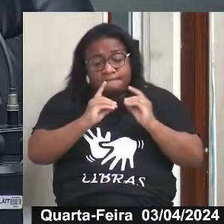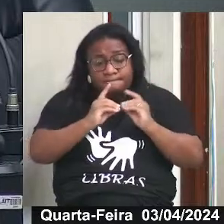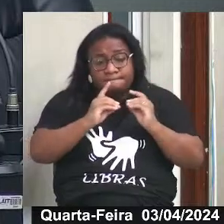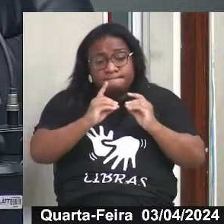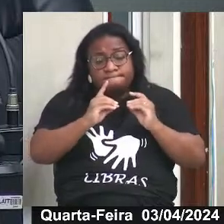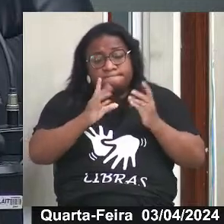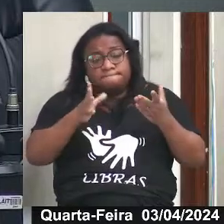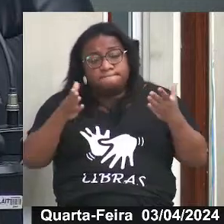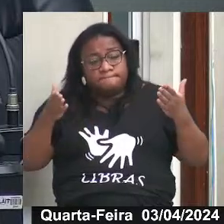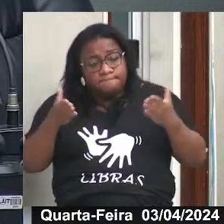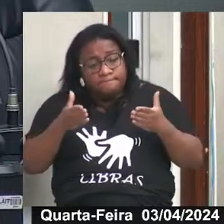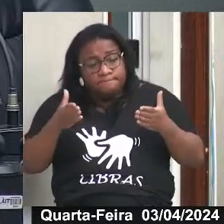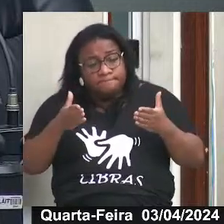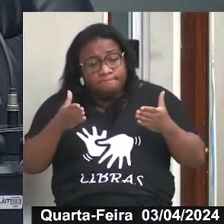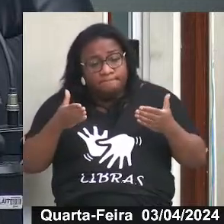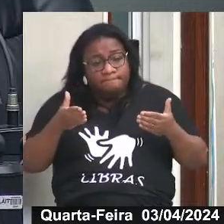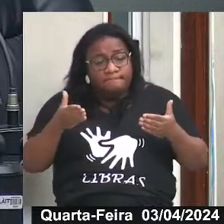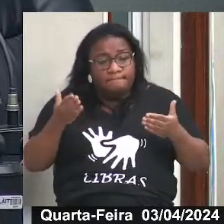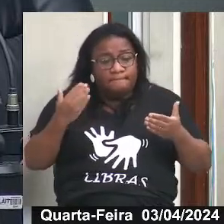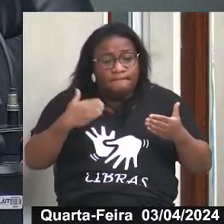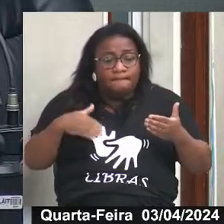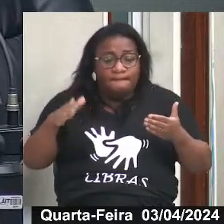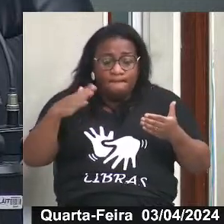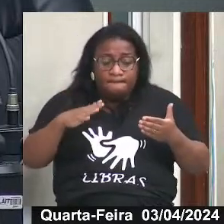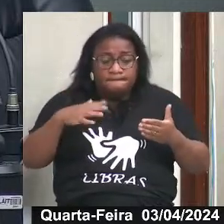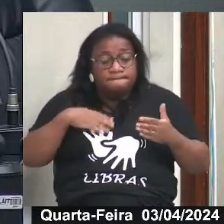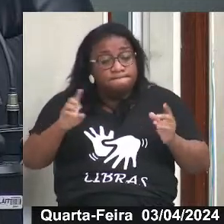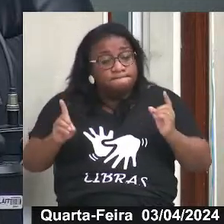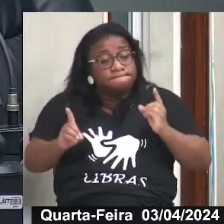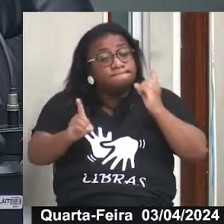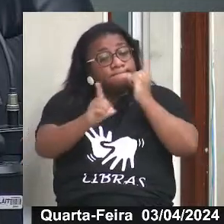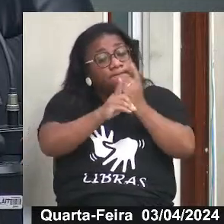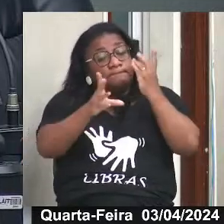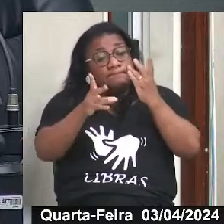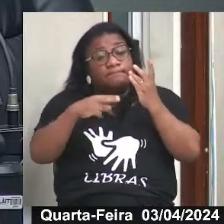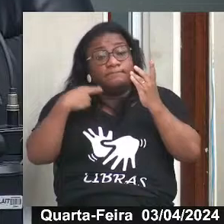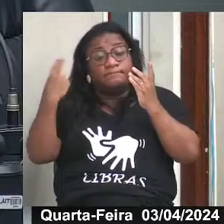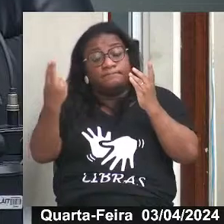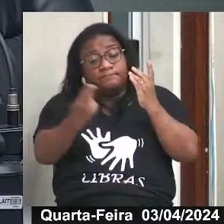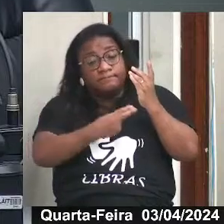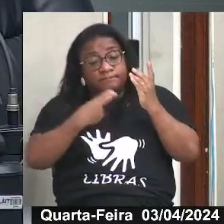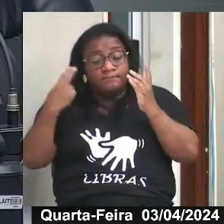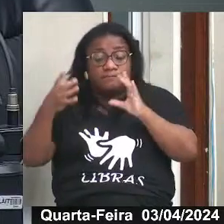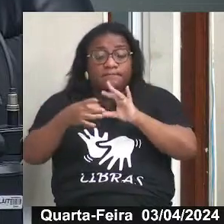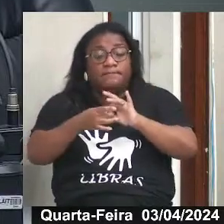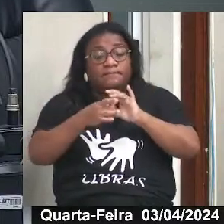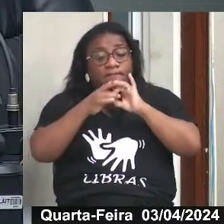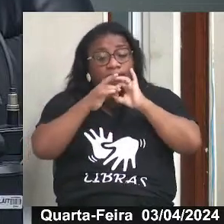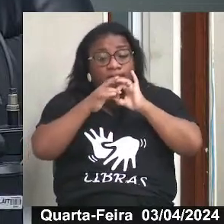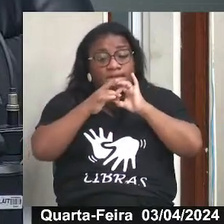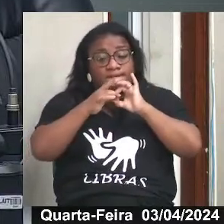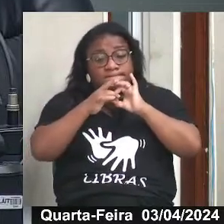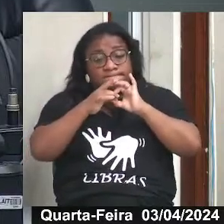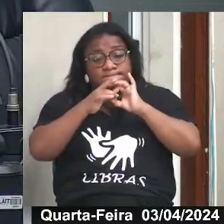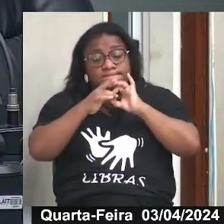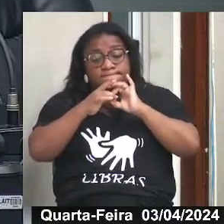porque o Estado não está suportando. Então, uma das formas que eu encontrei é a gente fazer essa parceria